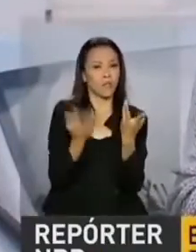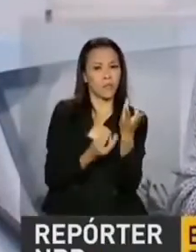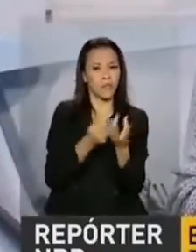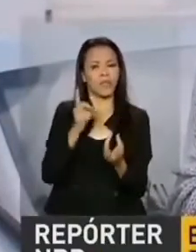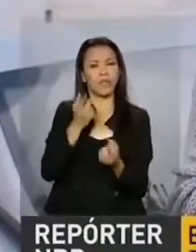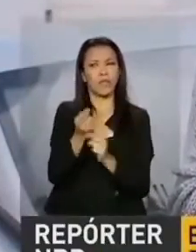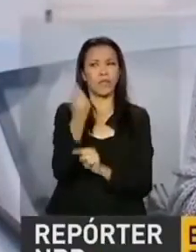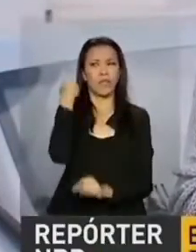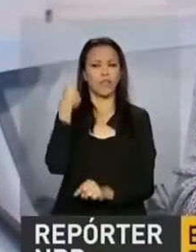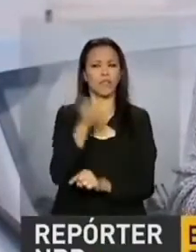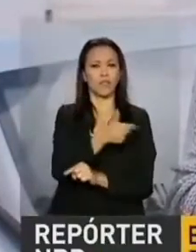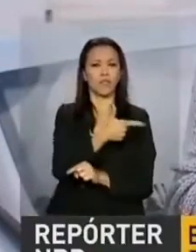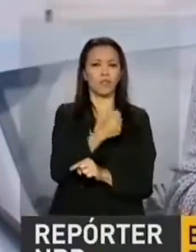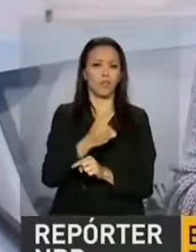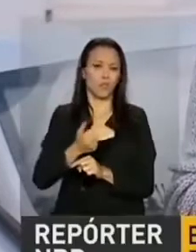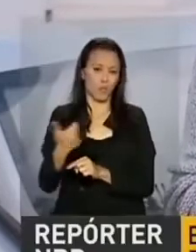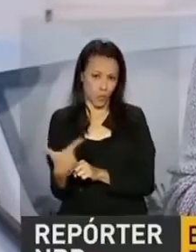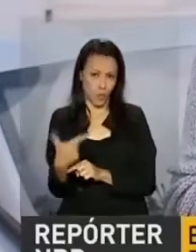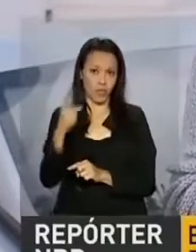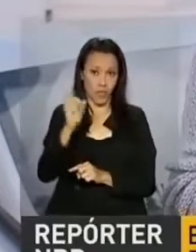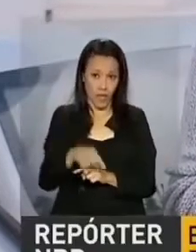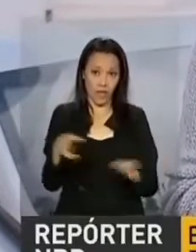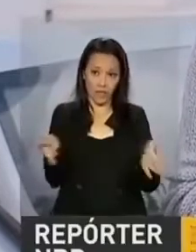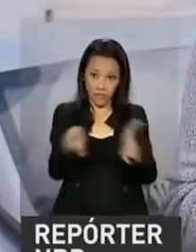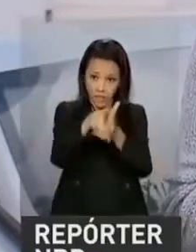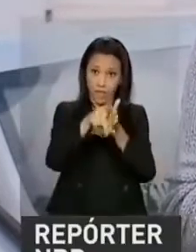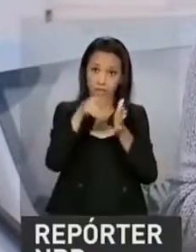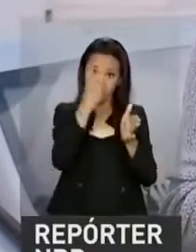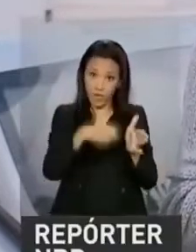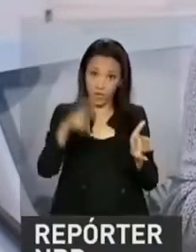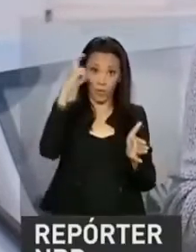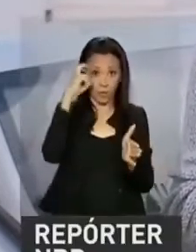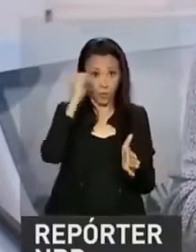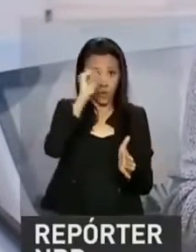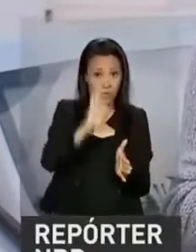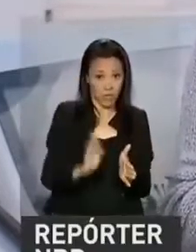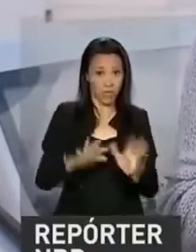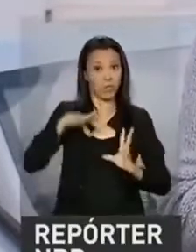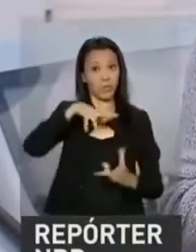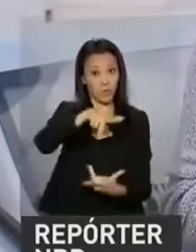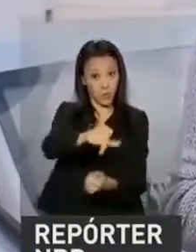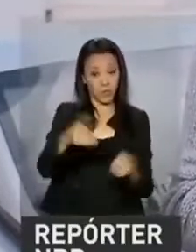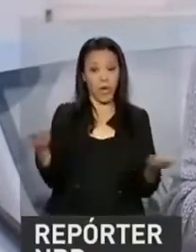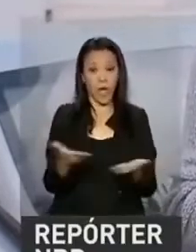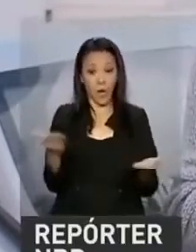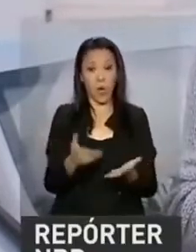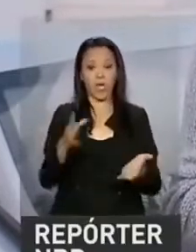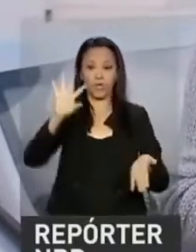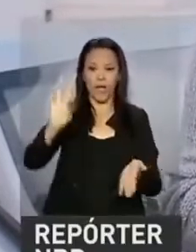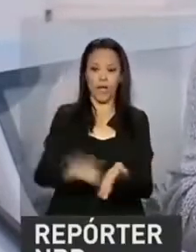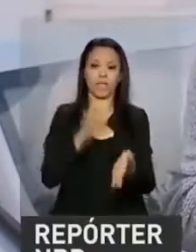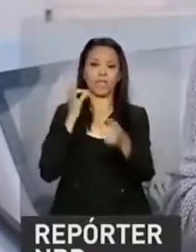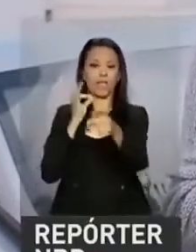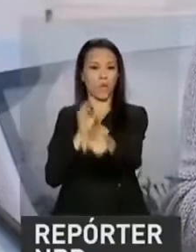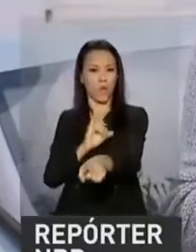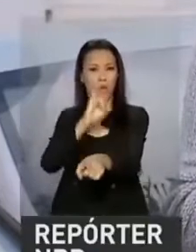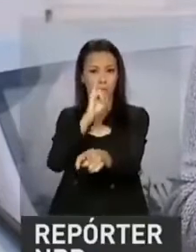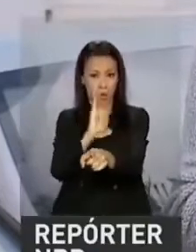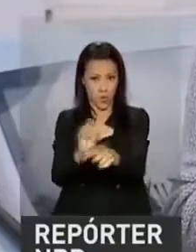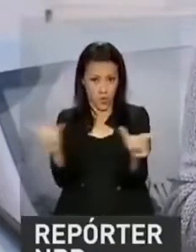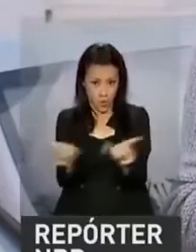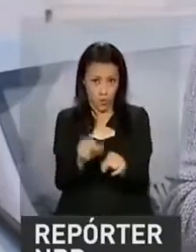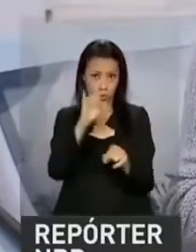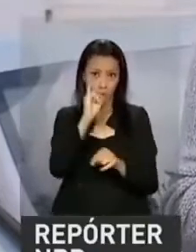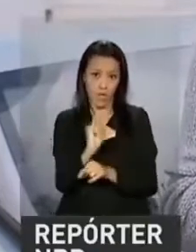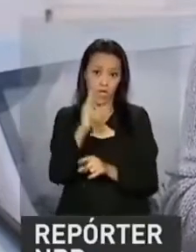Desde 2002, ela é patrimônio cultural do Brasil e da humanidade. E agora o IPHAN revalidou esse título justamente por